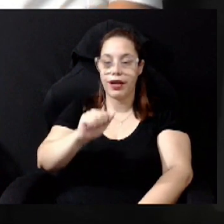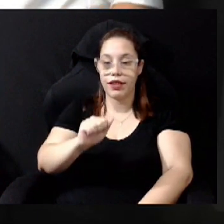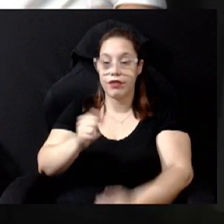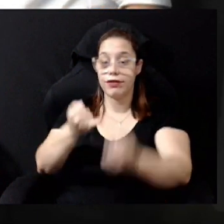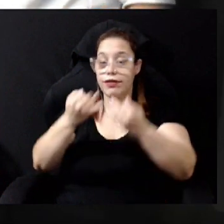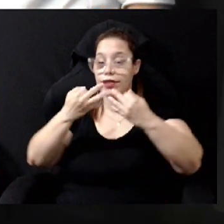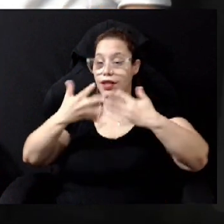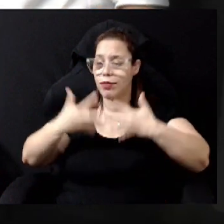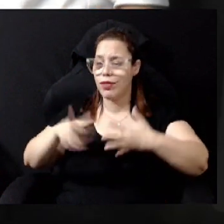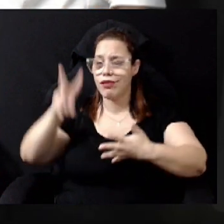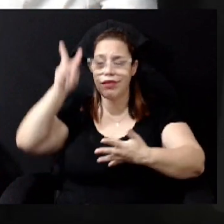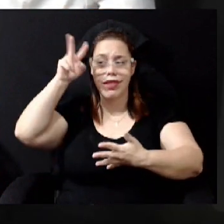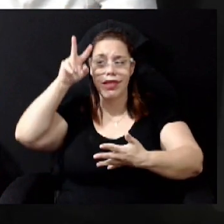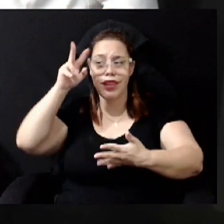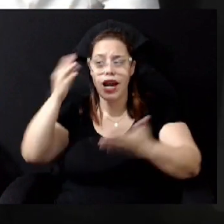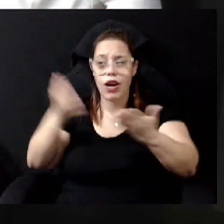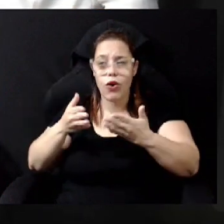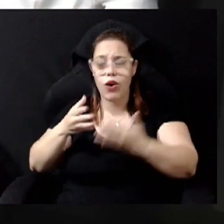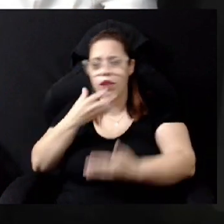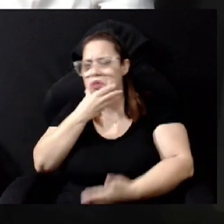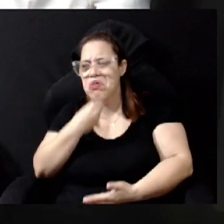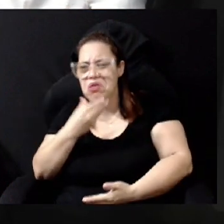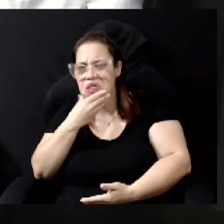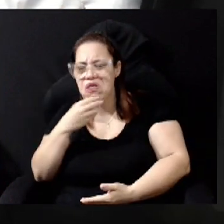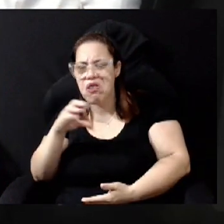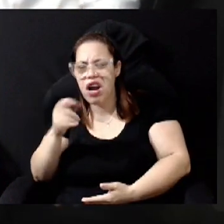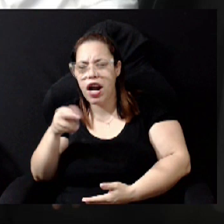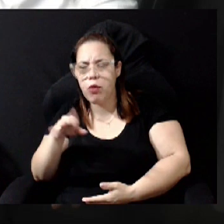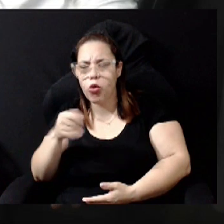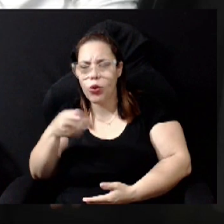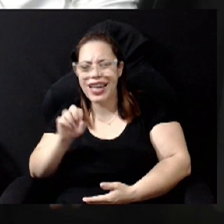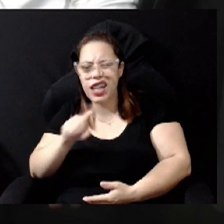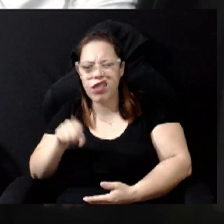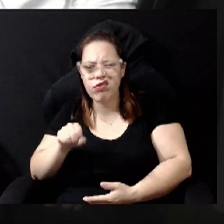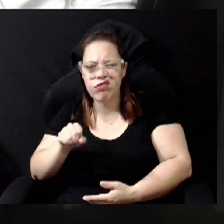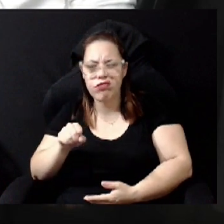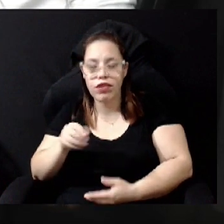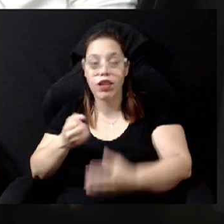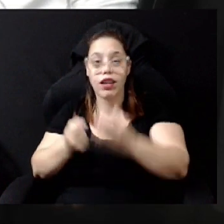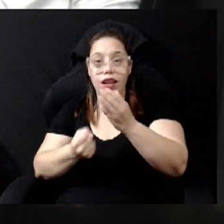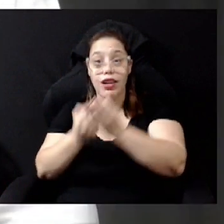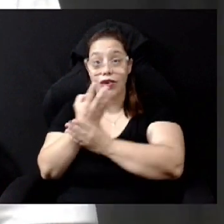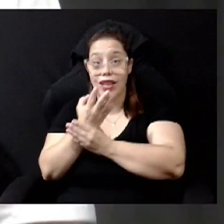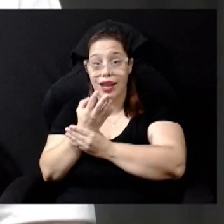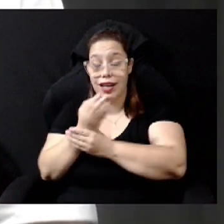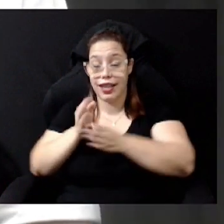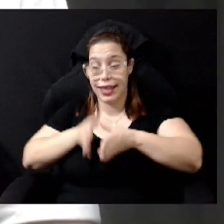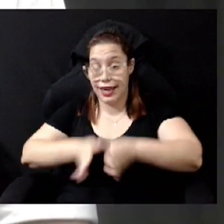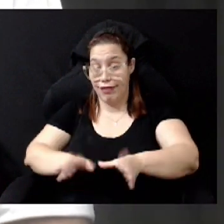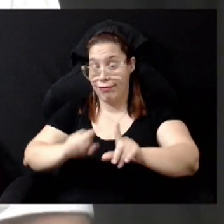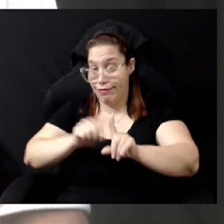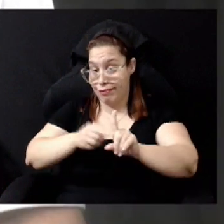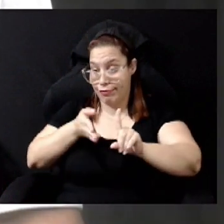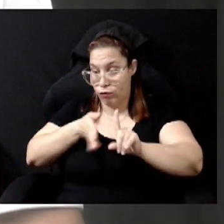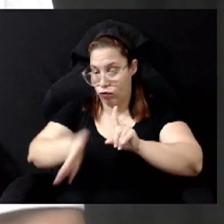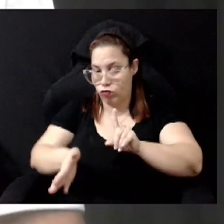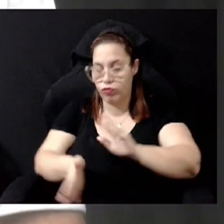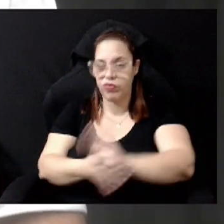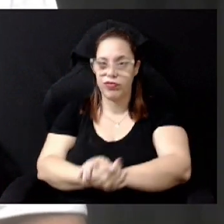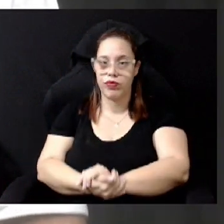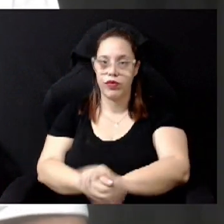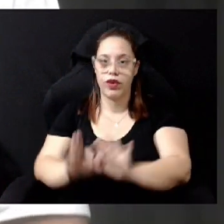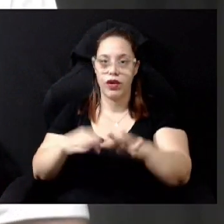história pra gente. Então, a farmácia, eu nasci dentro dela, né? Eu nasci... minha família